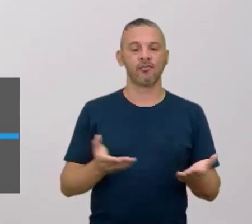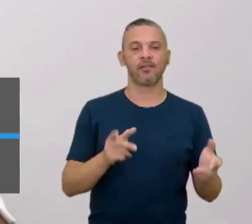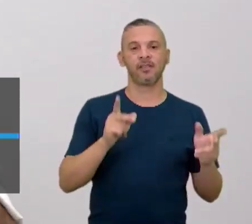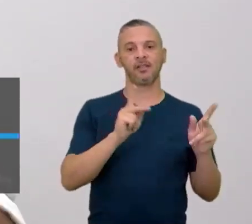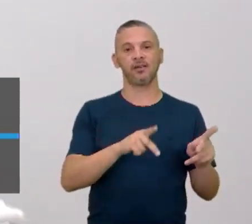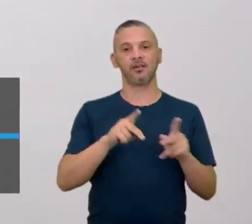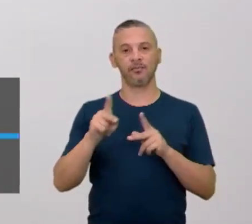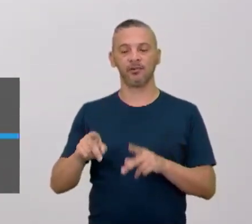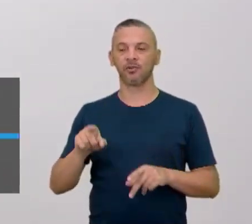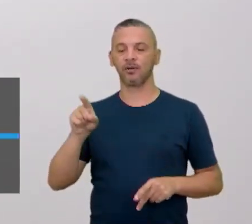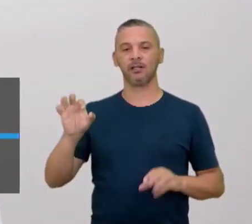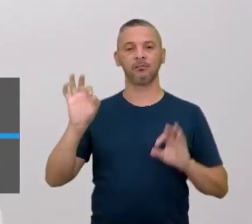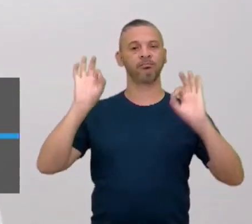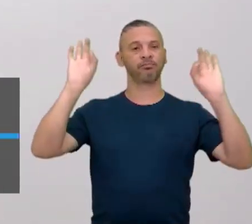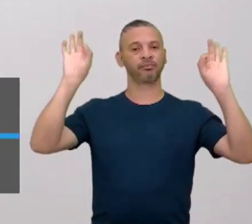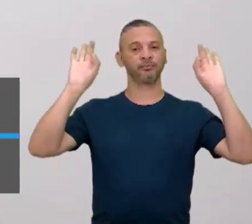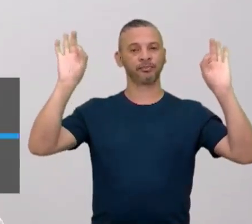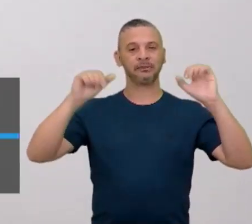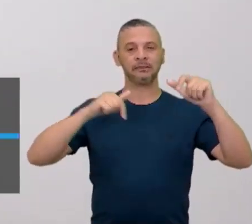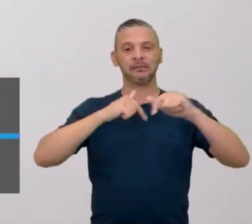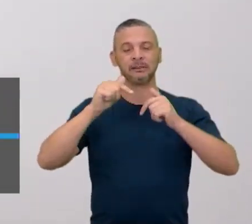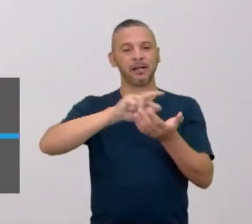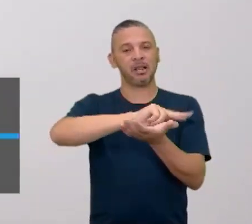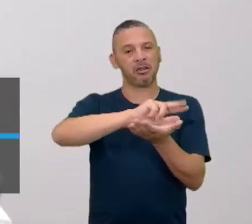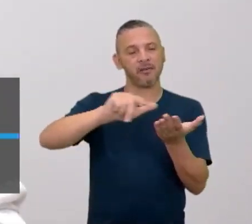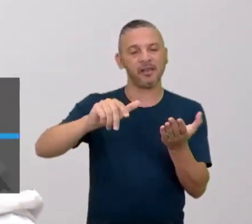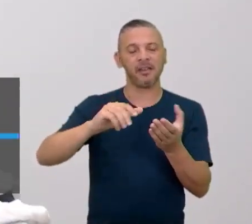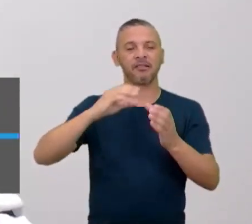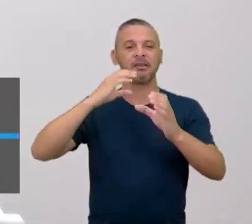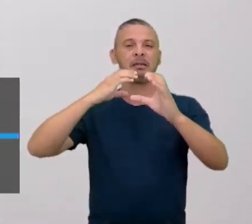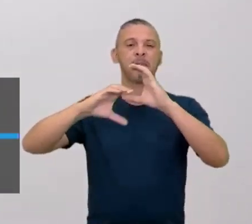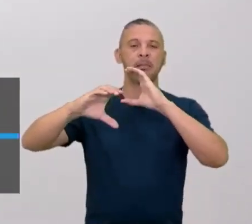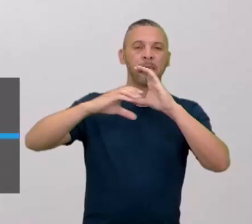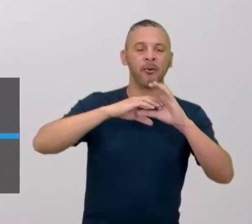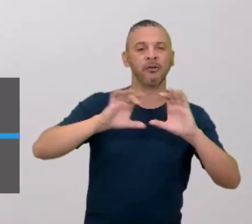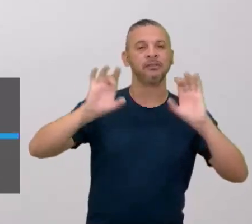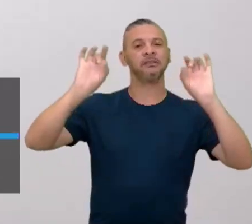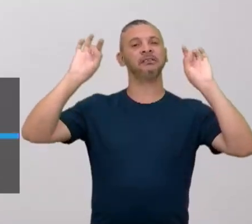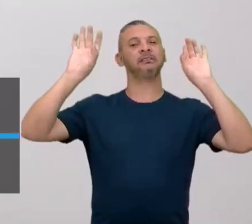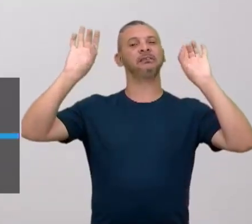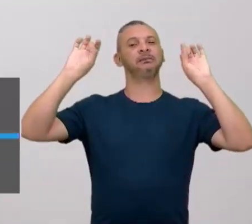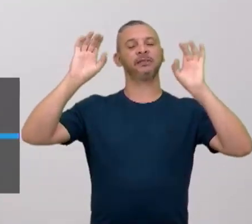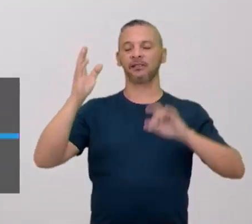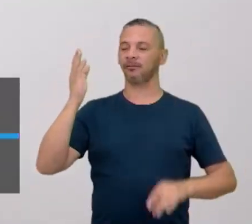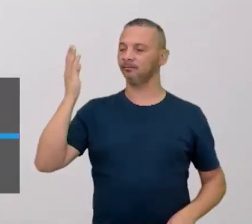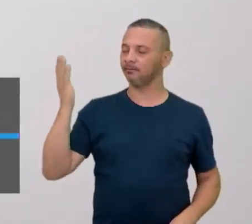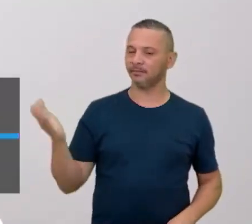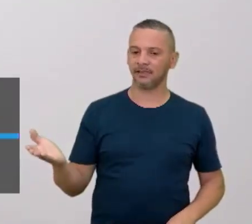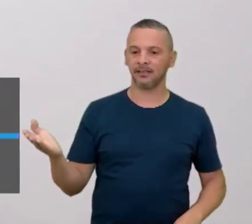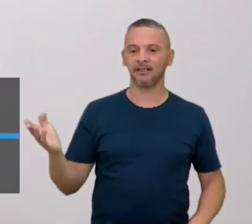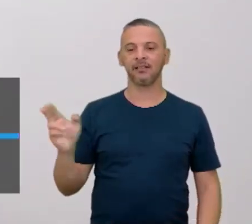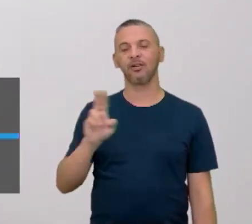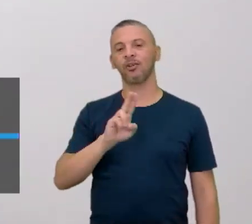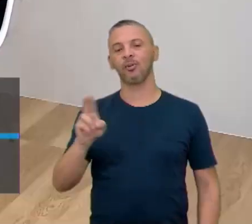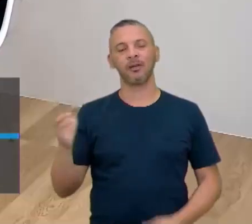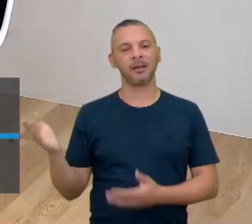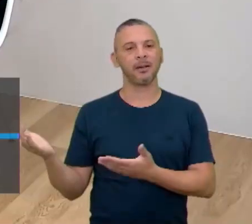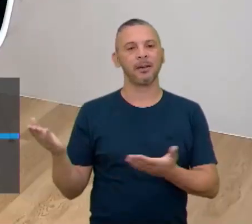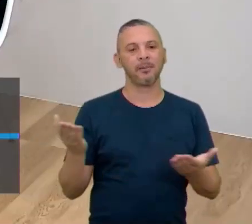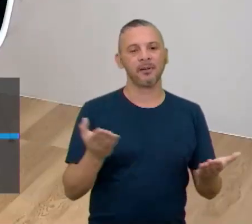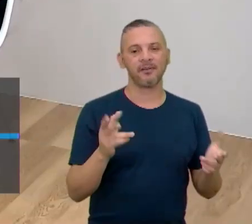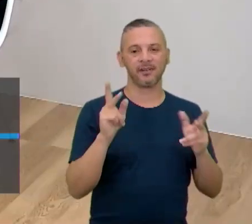que é polivalente, manja de música, é um showman, o meu colega, seja muito